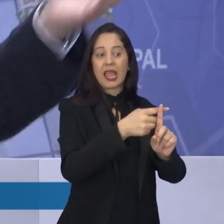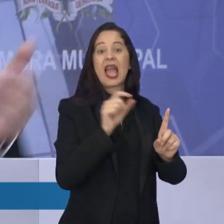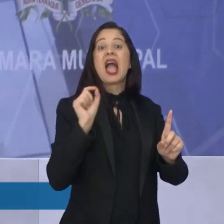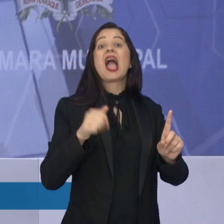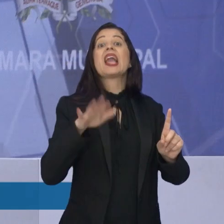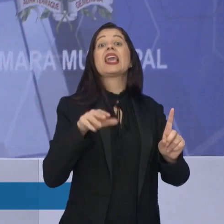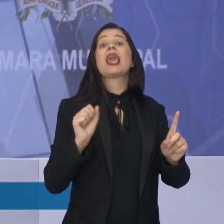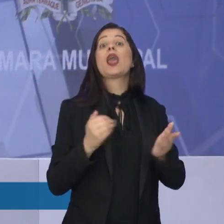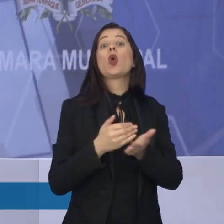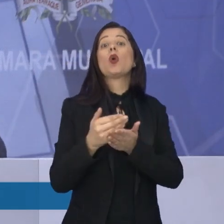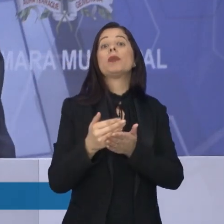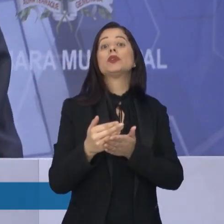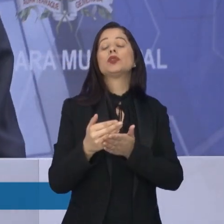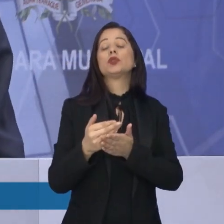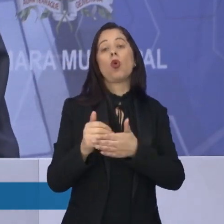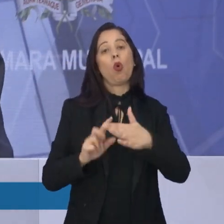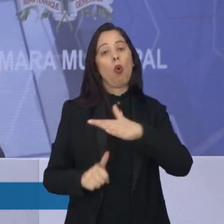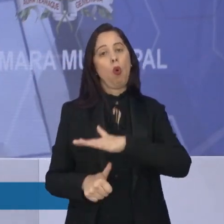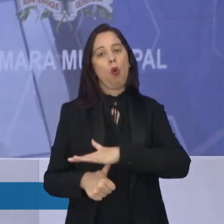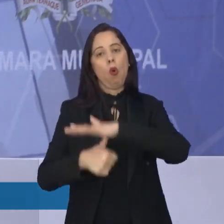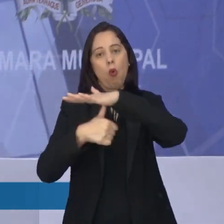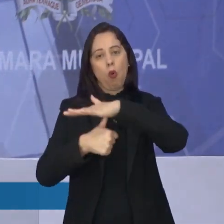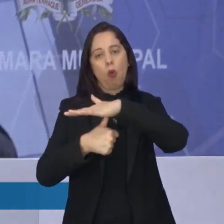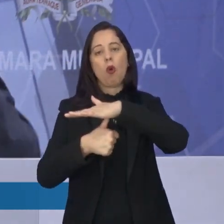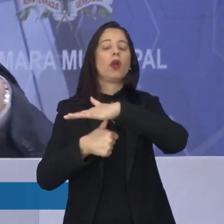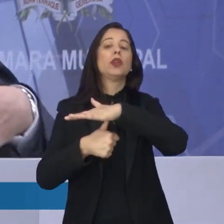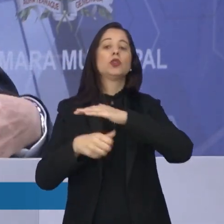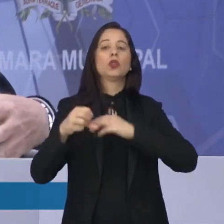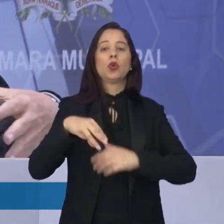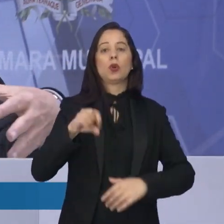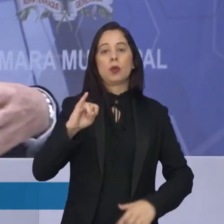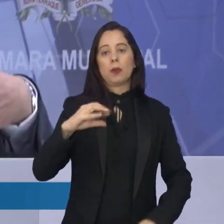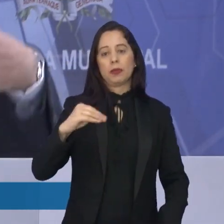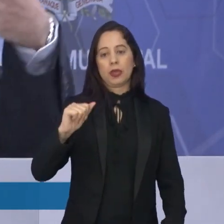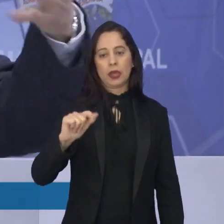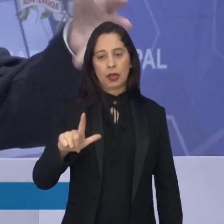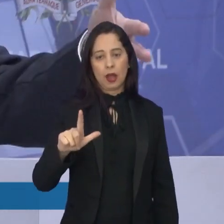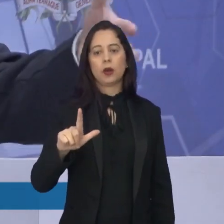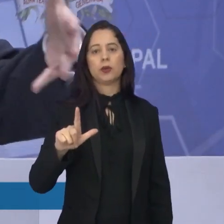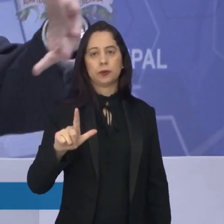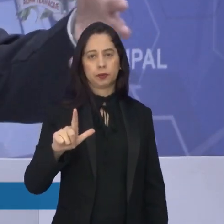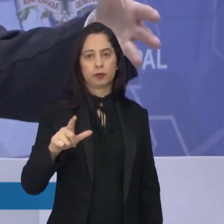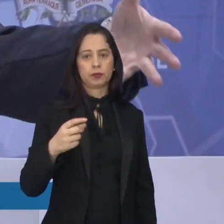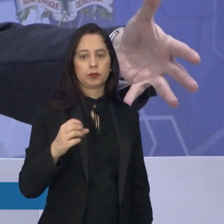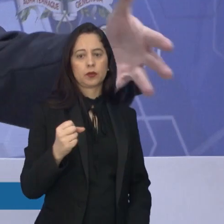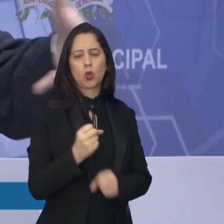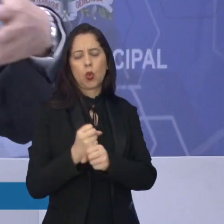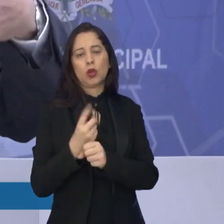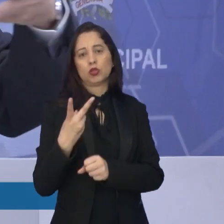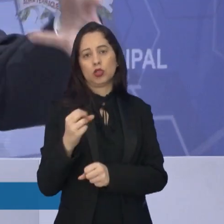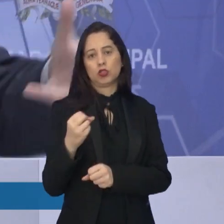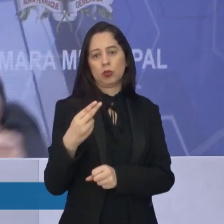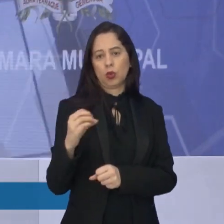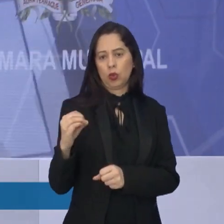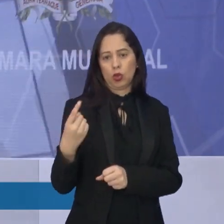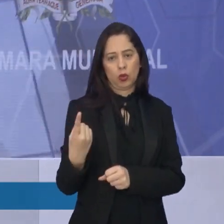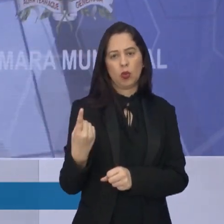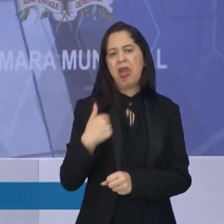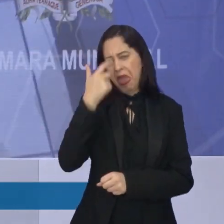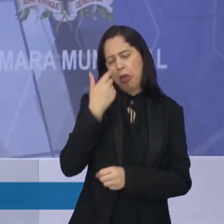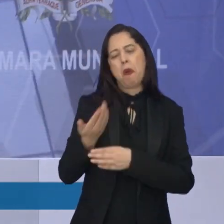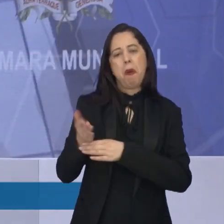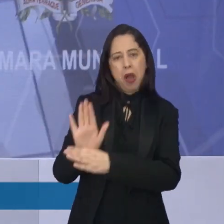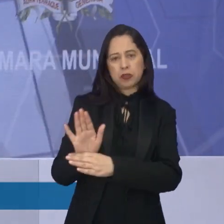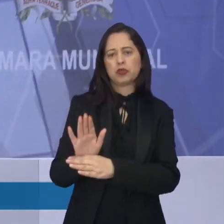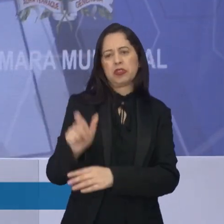já citado aqui por mais de uma pessoa, em 2001, e eu posso falar isso com muita tranquilidade porque eu era assessor dele, eu ajudei a